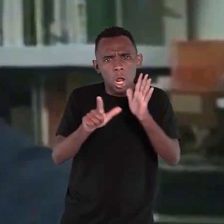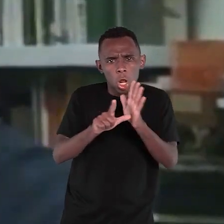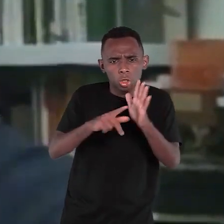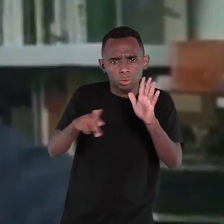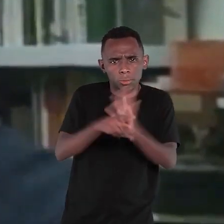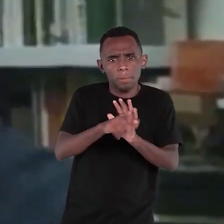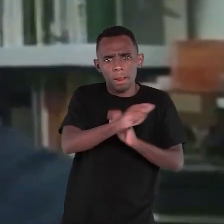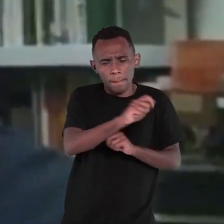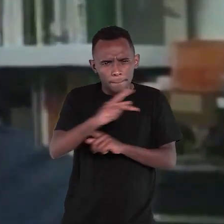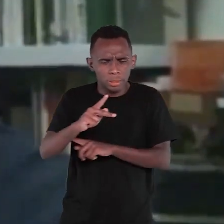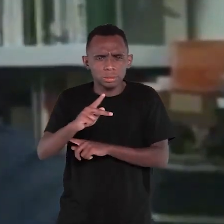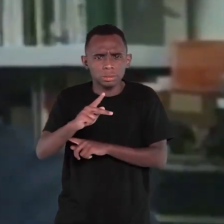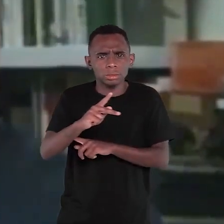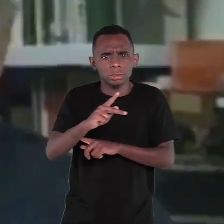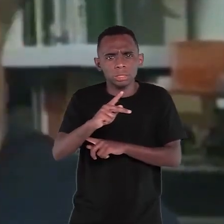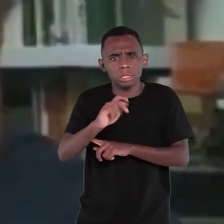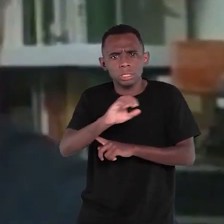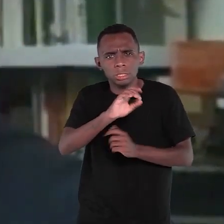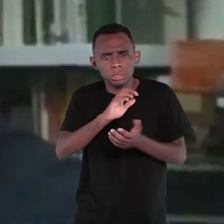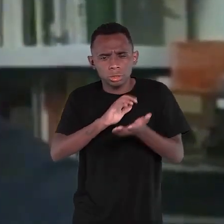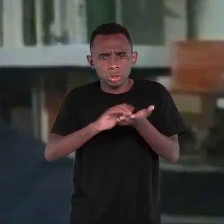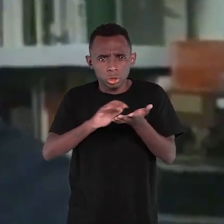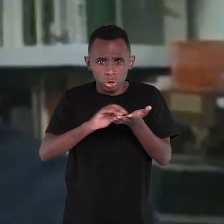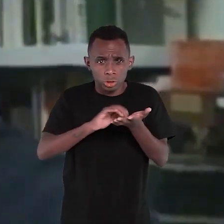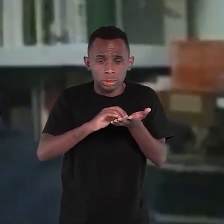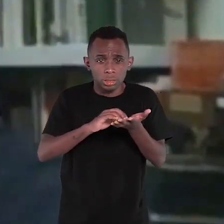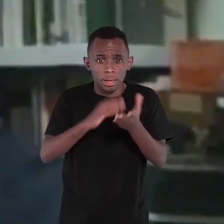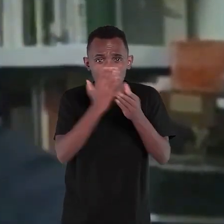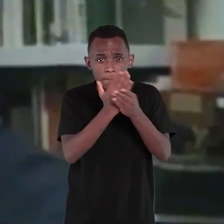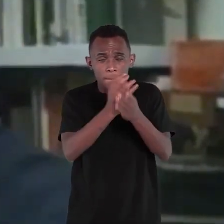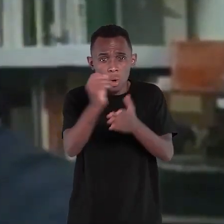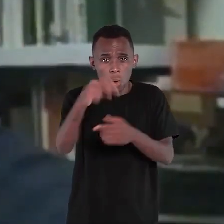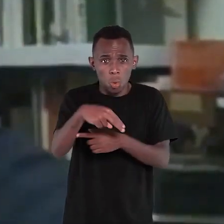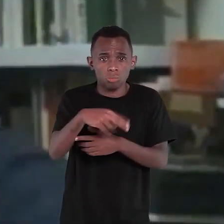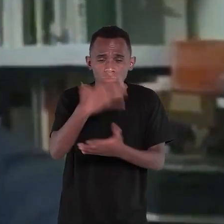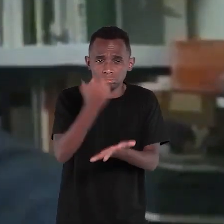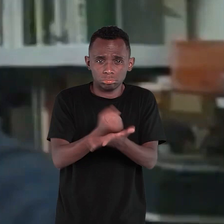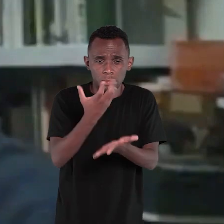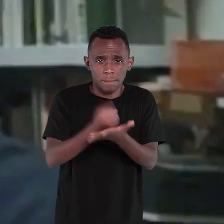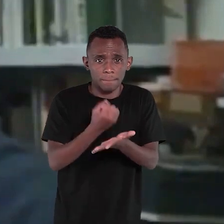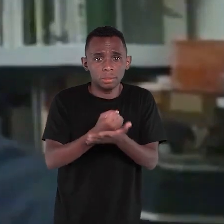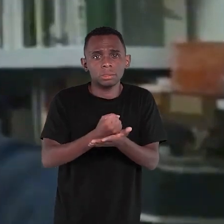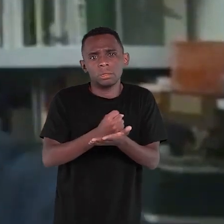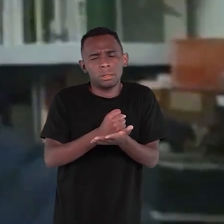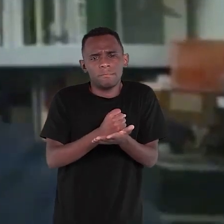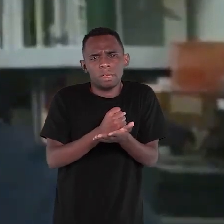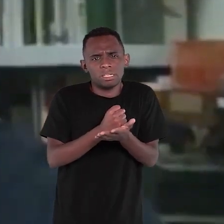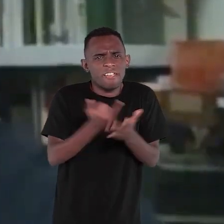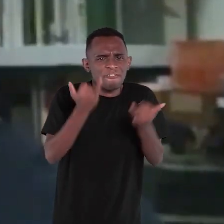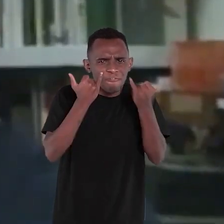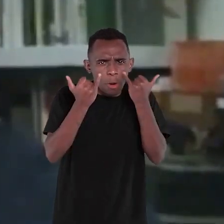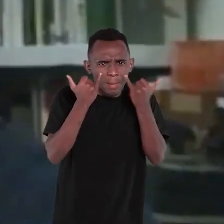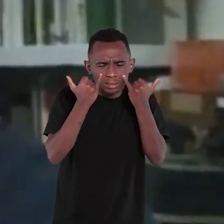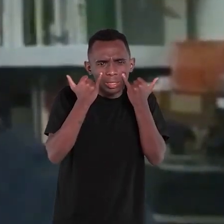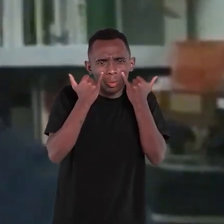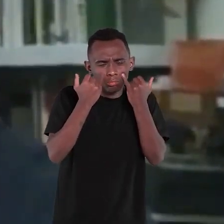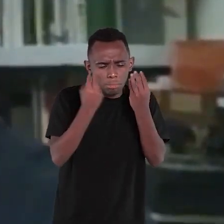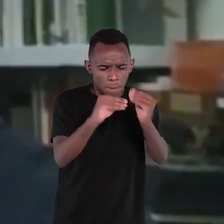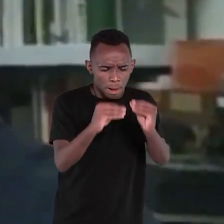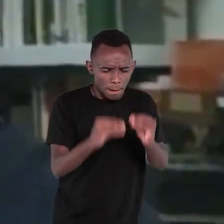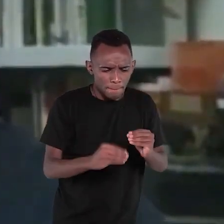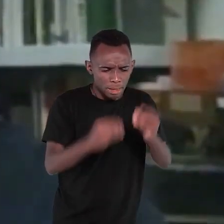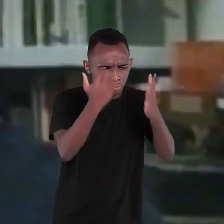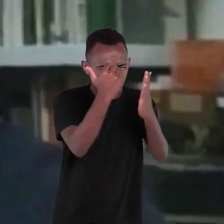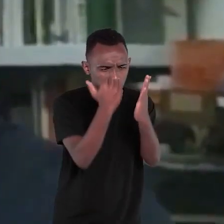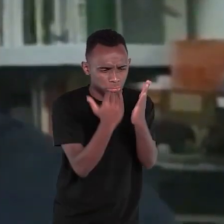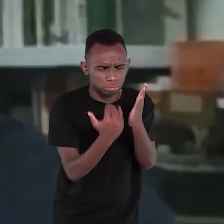e põe Biblion. E você vai clicar e o aplicativo vai baixar. Você vai fazer um cadastro muito